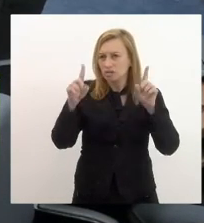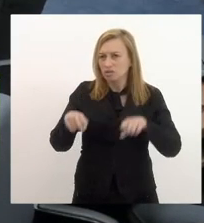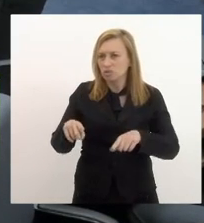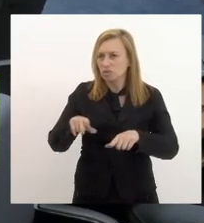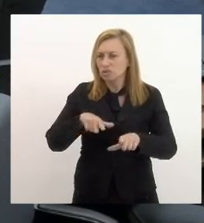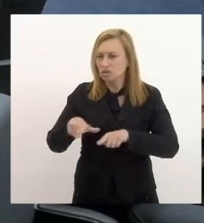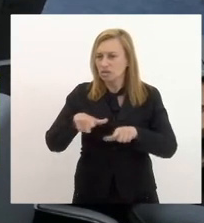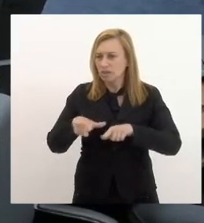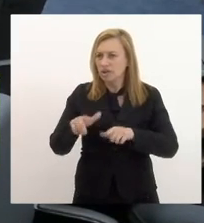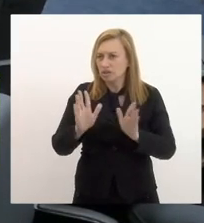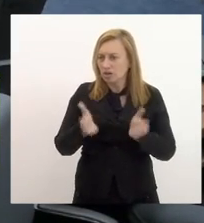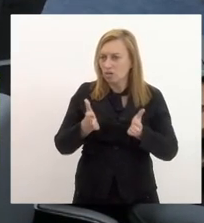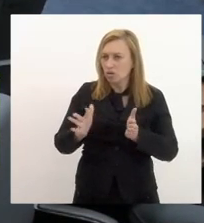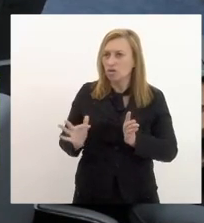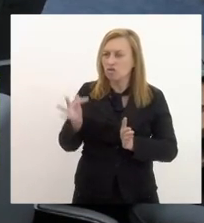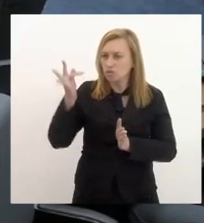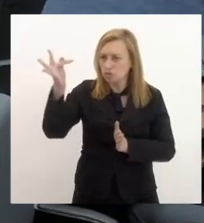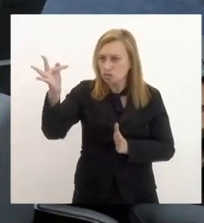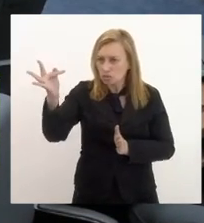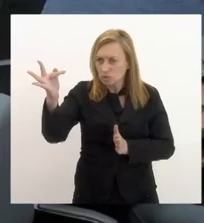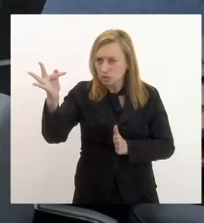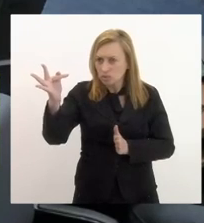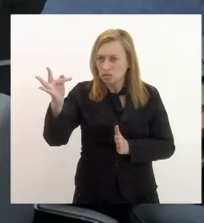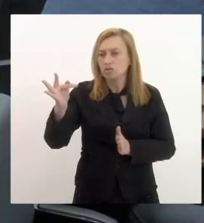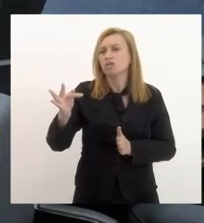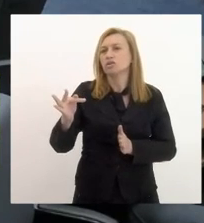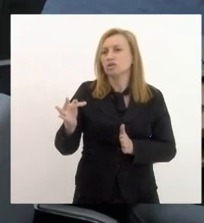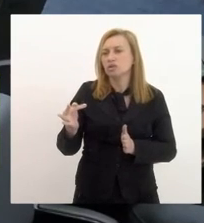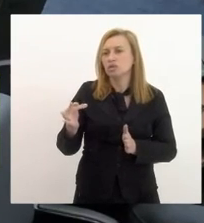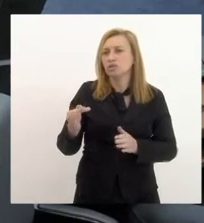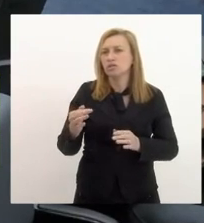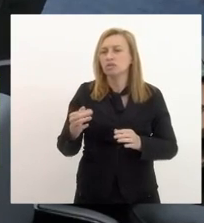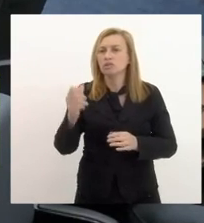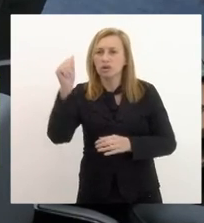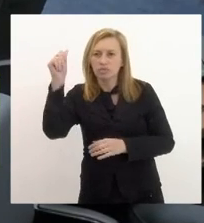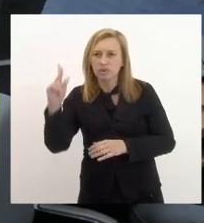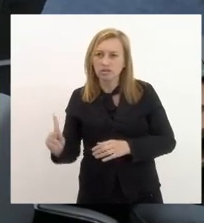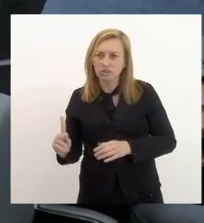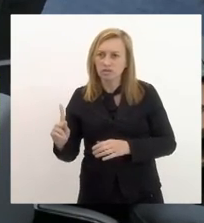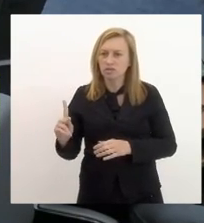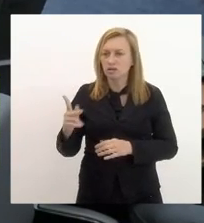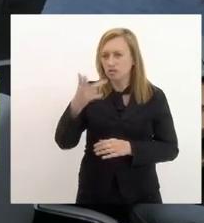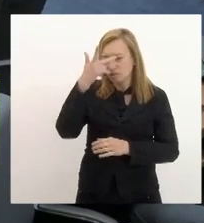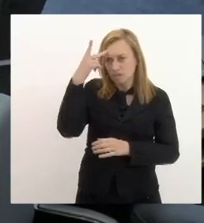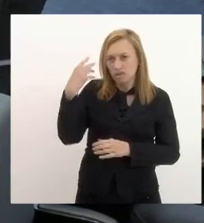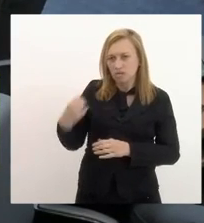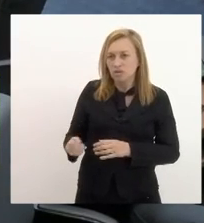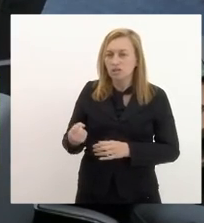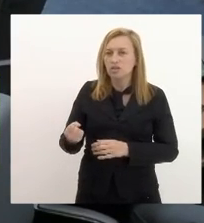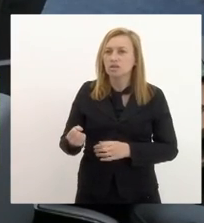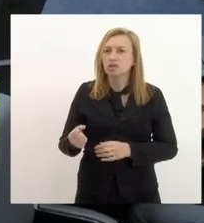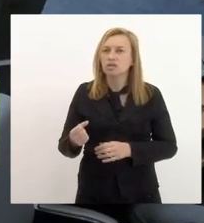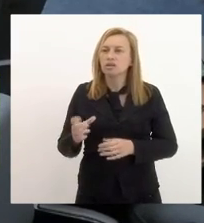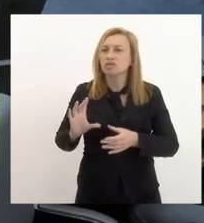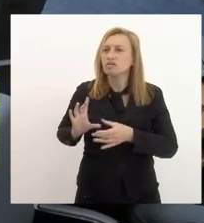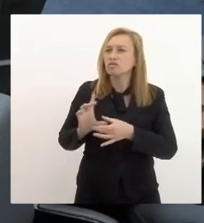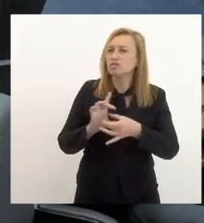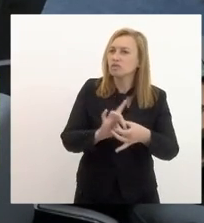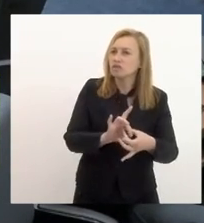e os futuros bem como extensionista esses aposentados é que ele seja